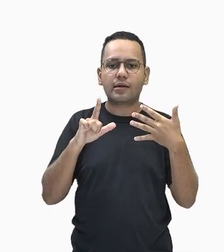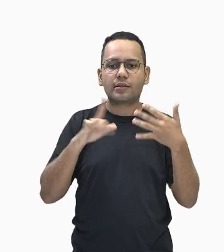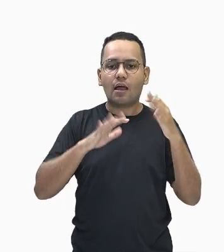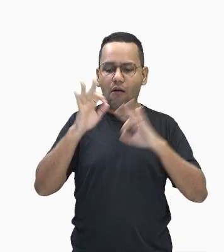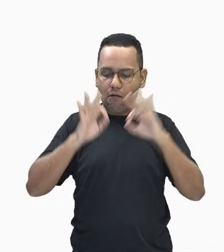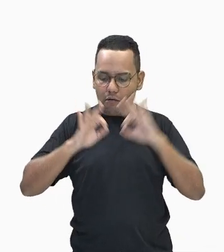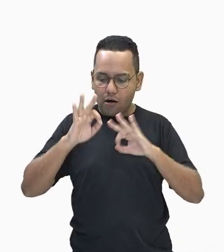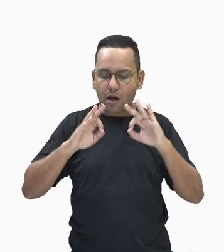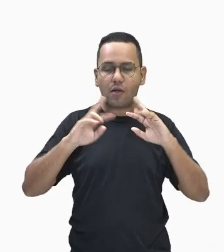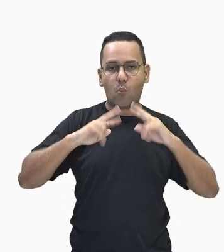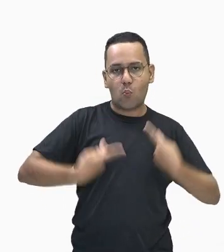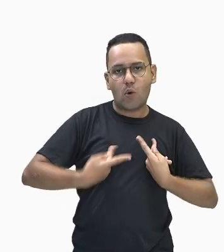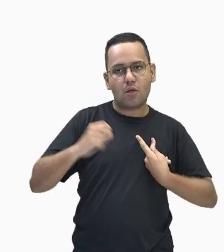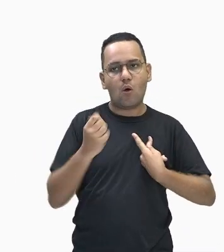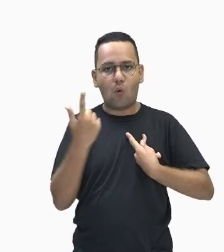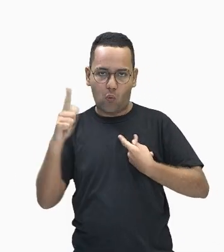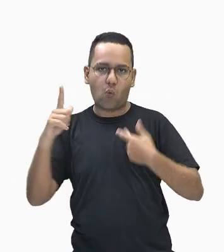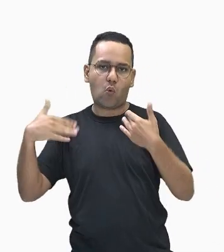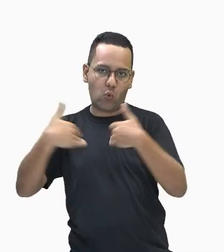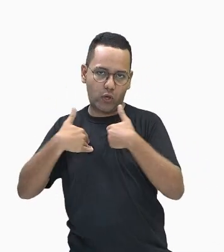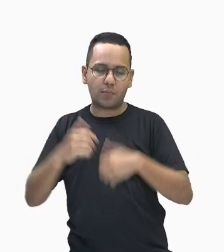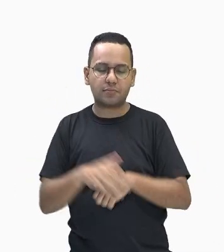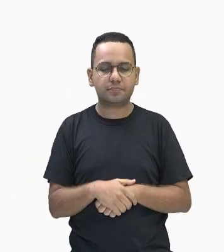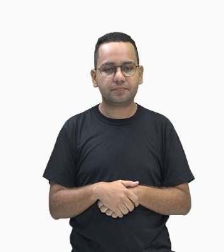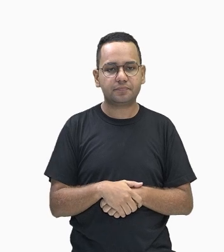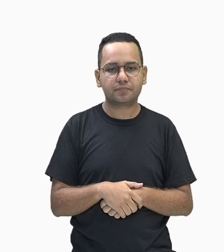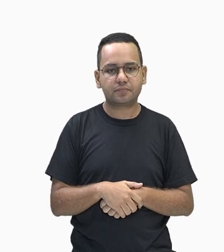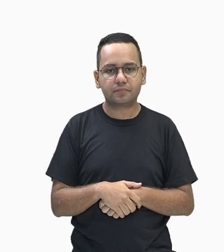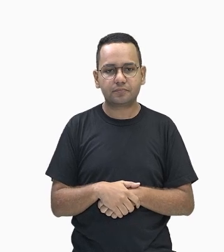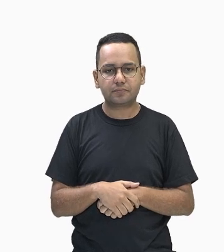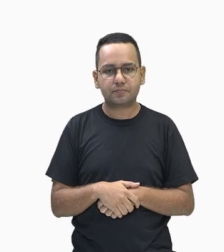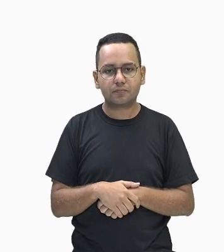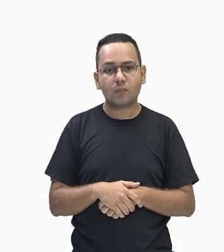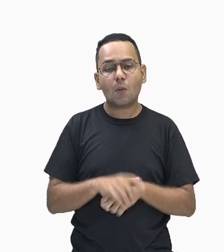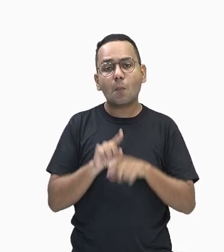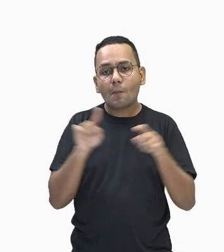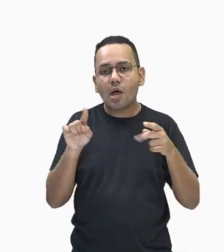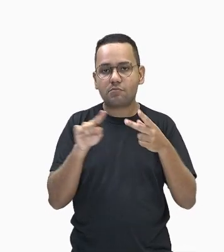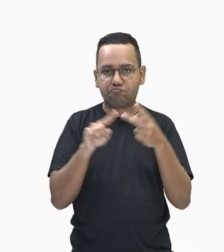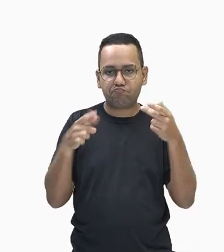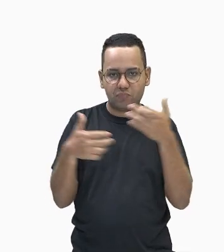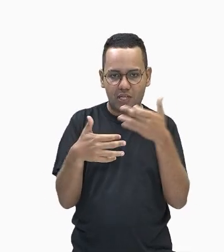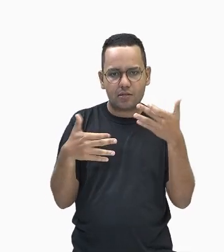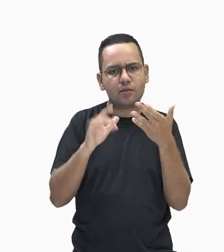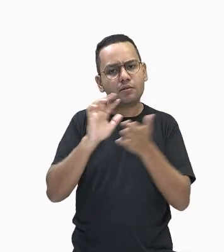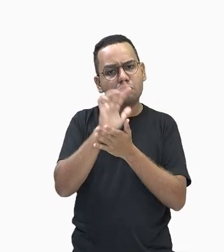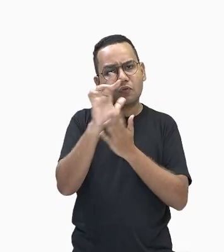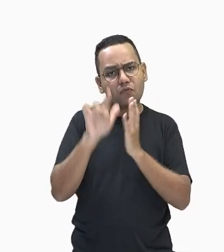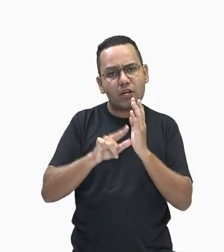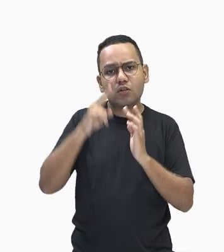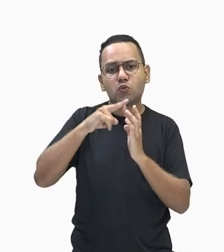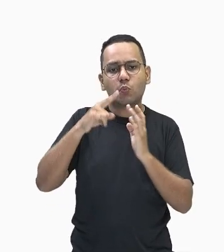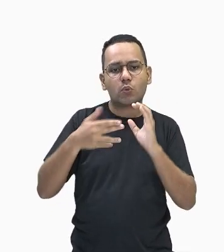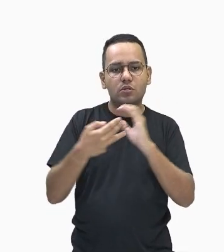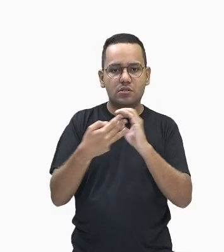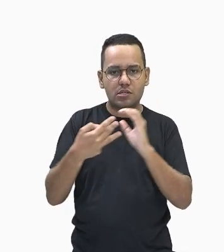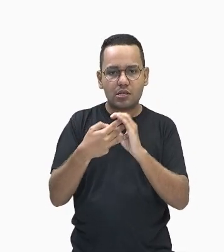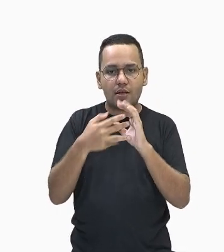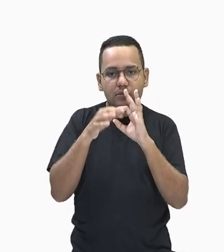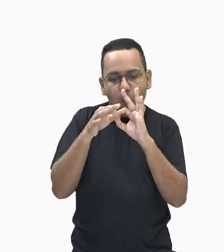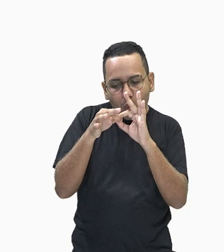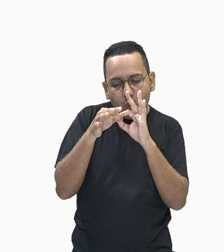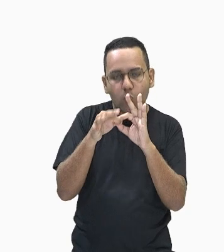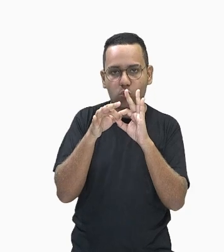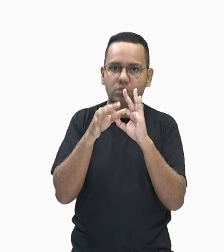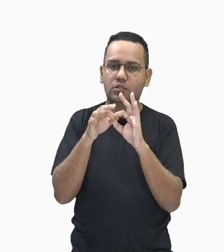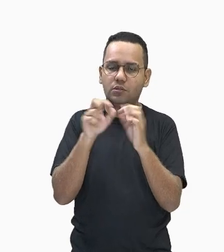qualquer. Esse tecido possui variados tipos de células e que estão estreitamente ligadas à função do mesmo.